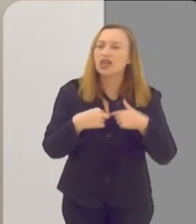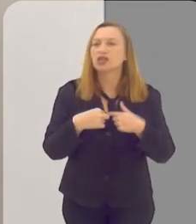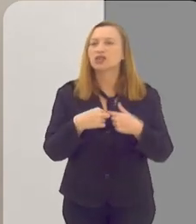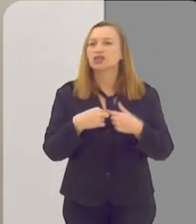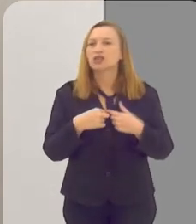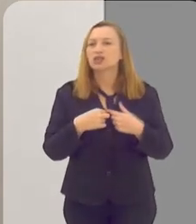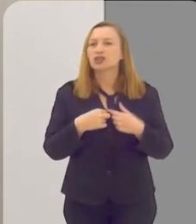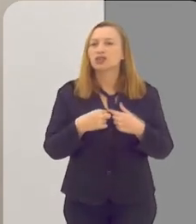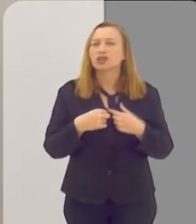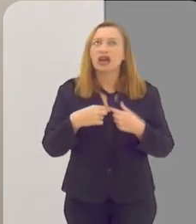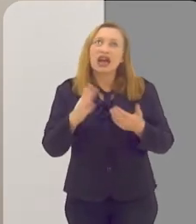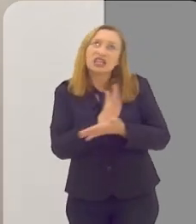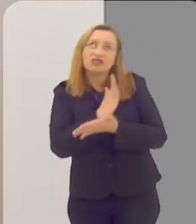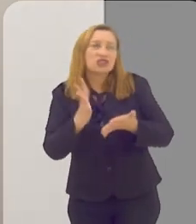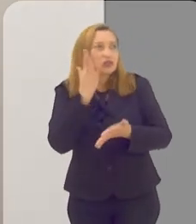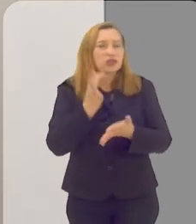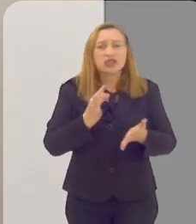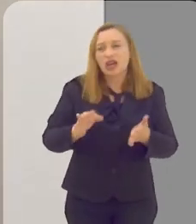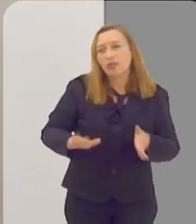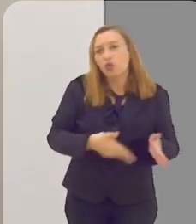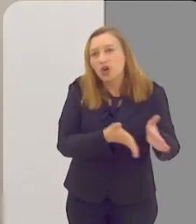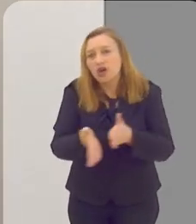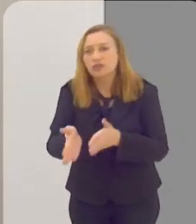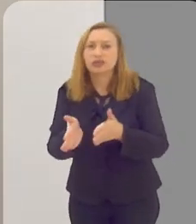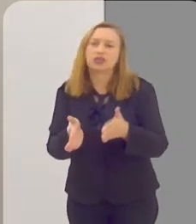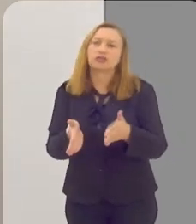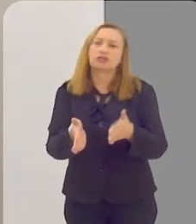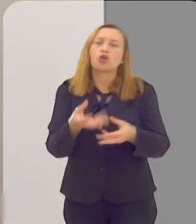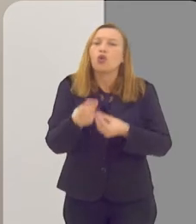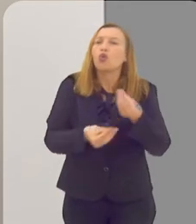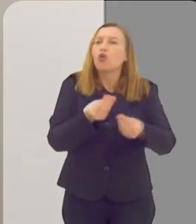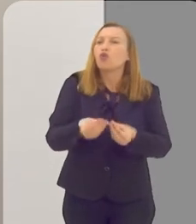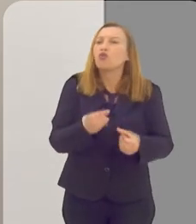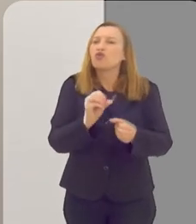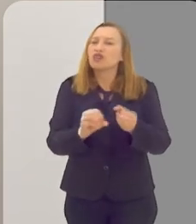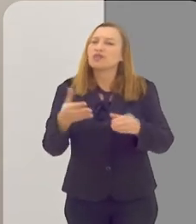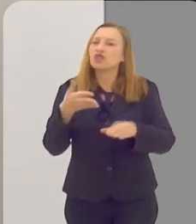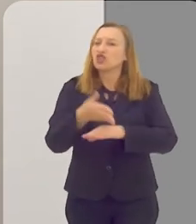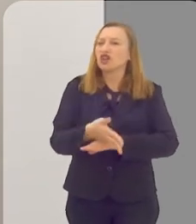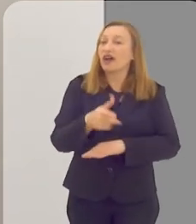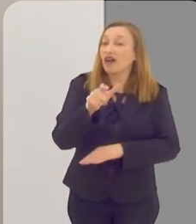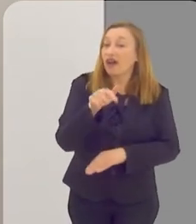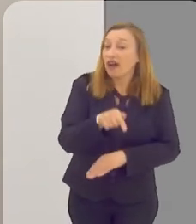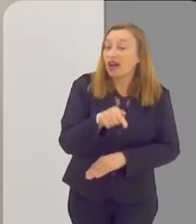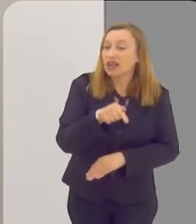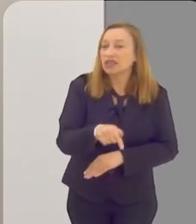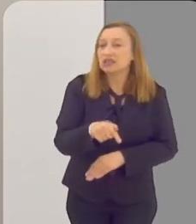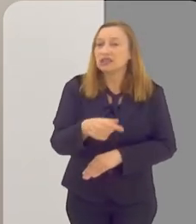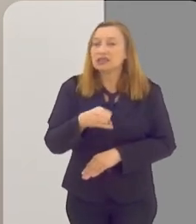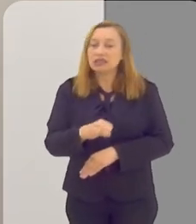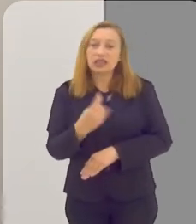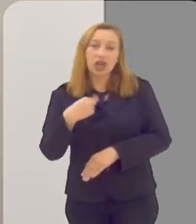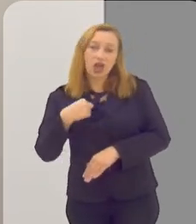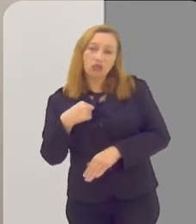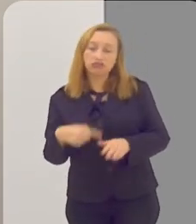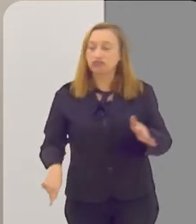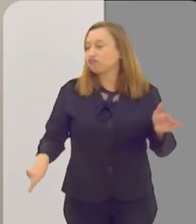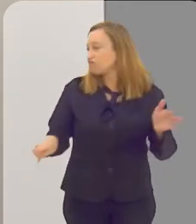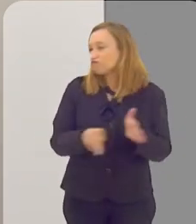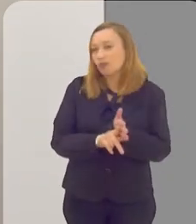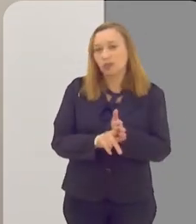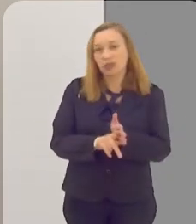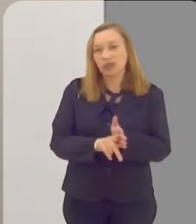vezes não sabem nem o caminho. Essa é a verdade, entendeu, Geisa? Como é que eu faço para chegar ali se eu não